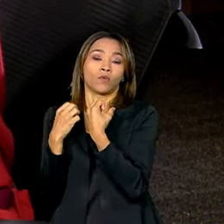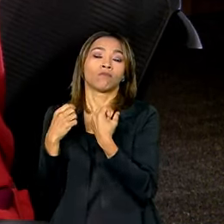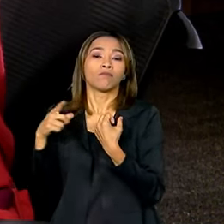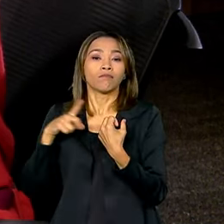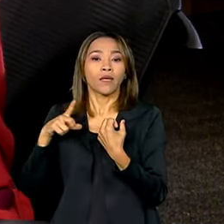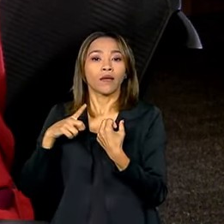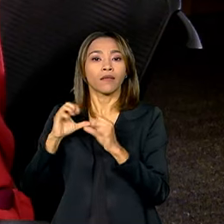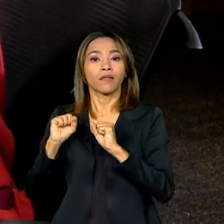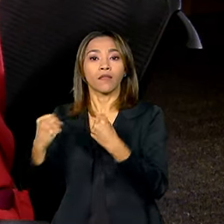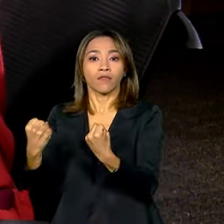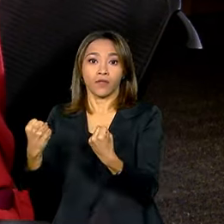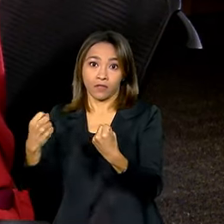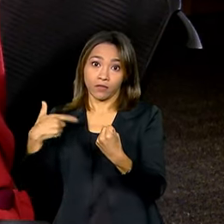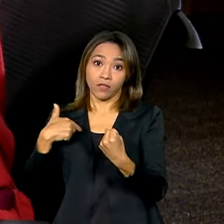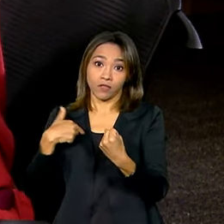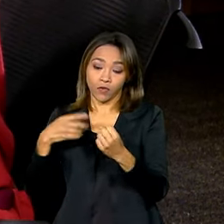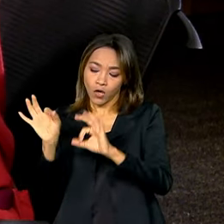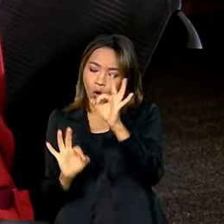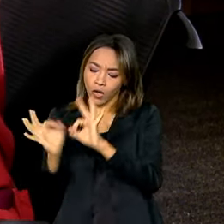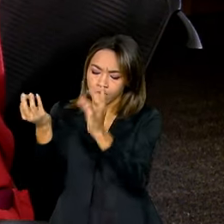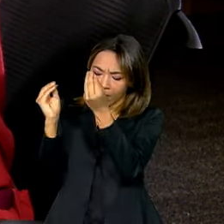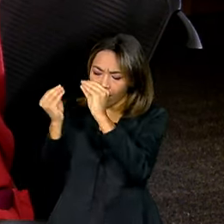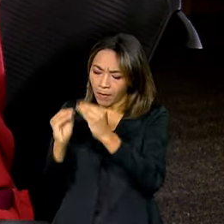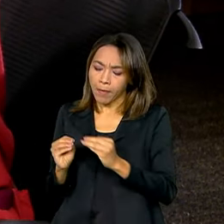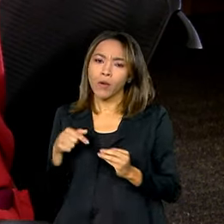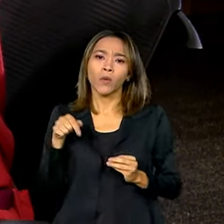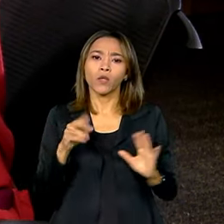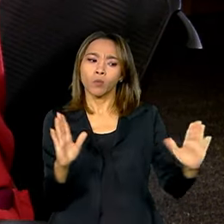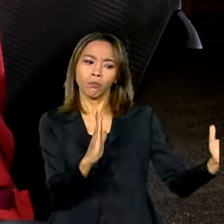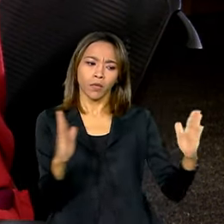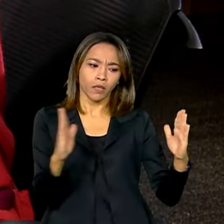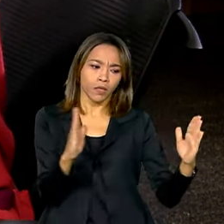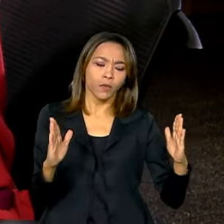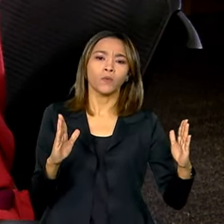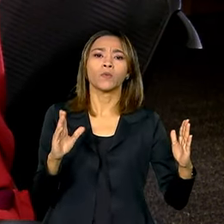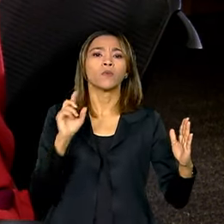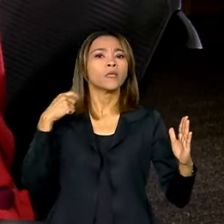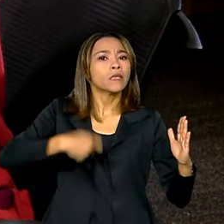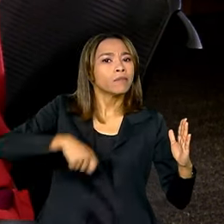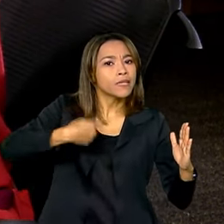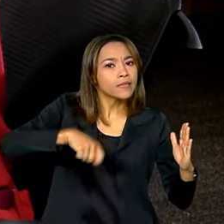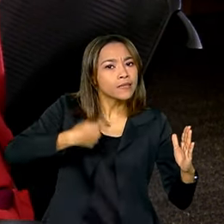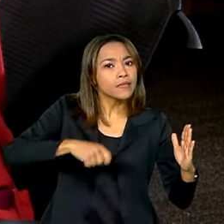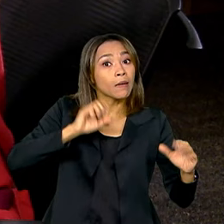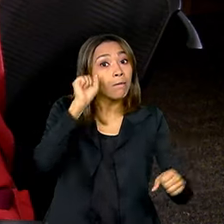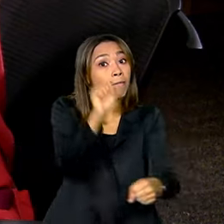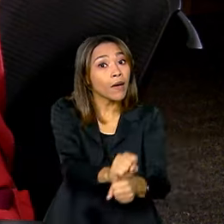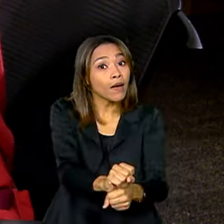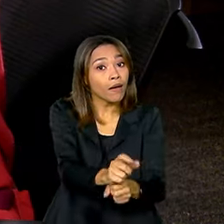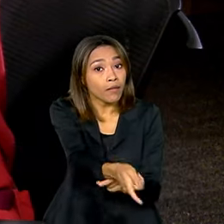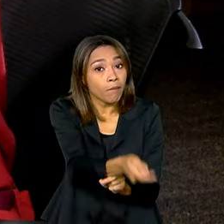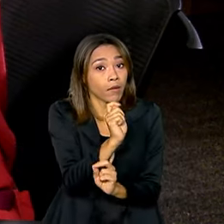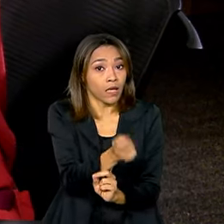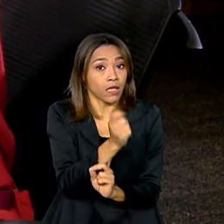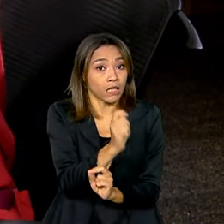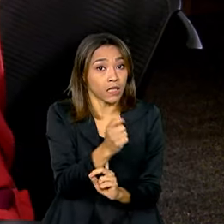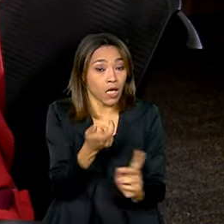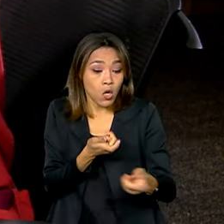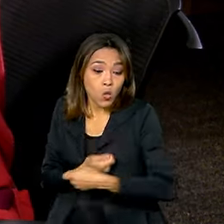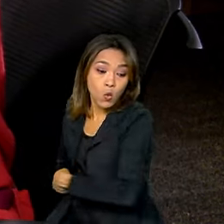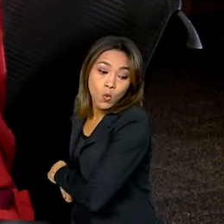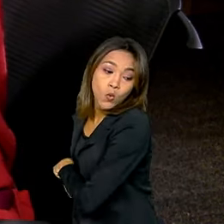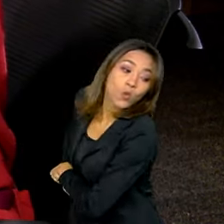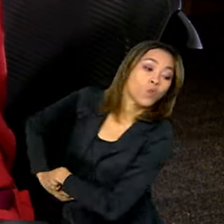no nosso país dentro dessa lógica. Há um período em que você precisa inibir a pesca para que as espécies possam